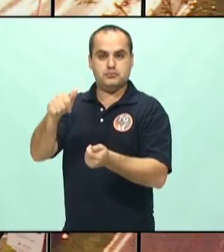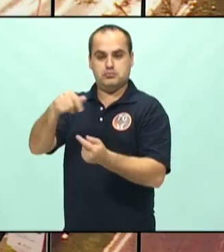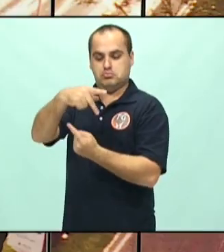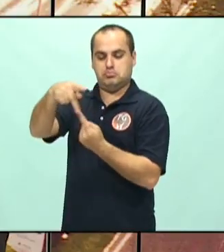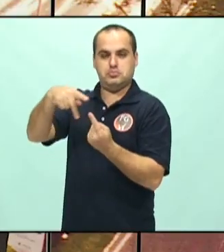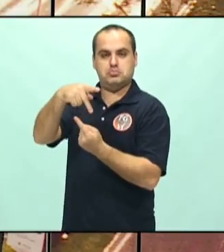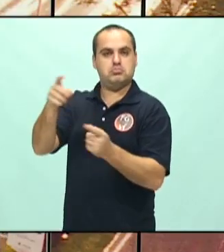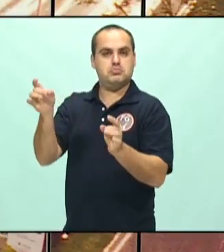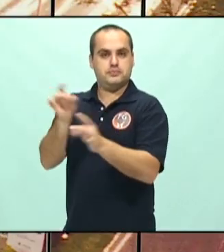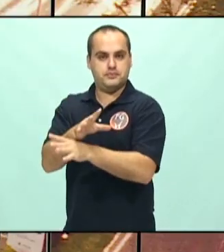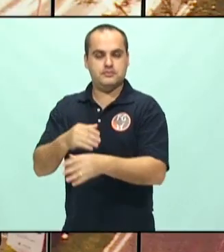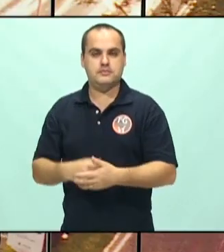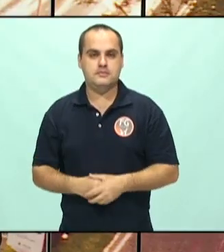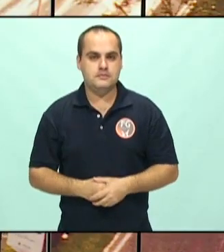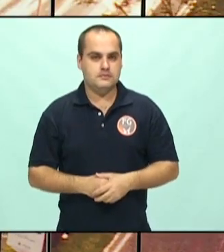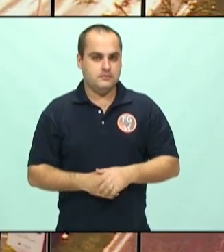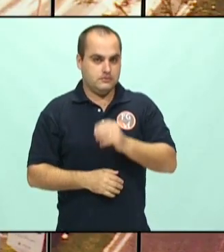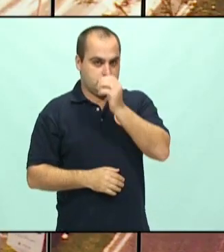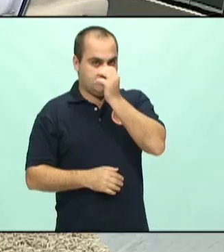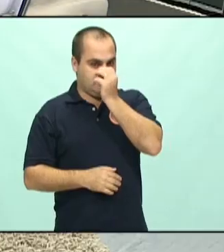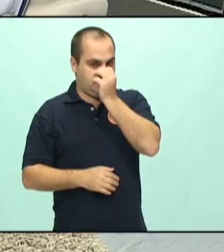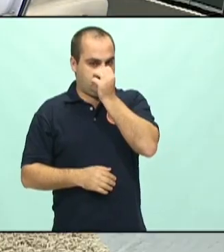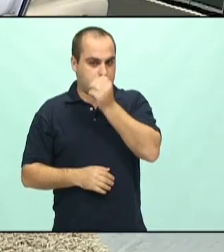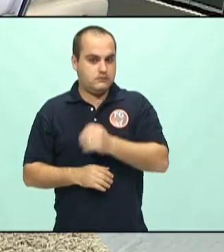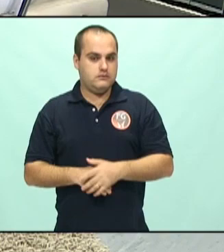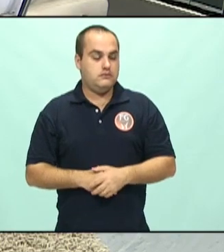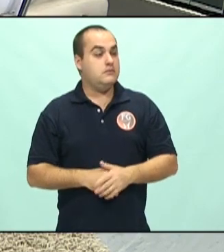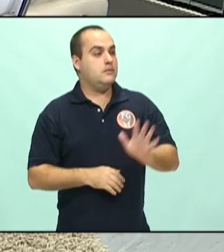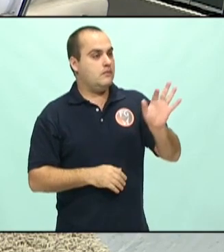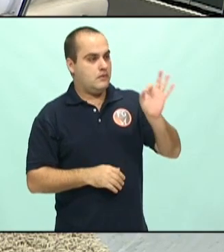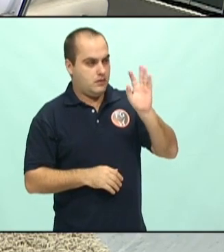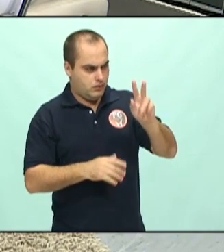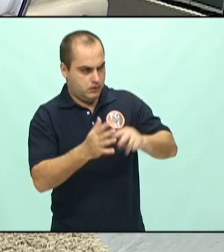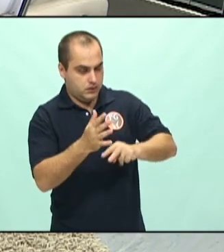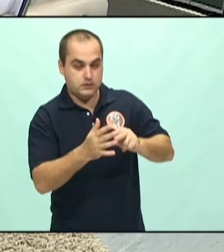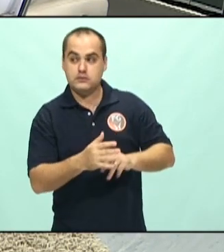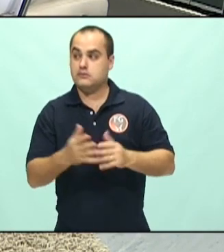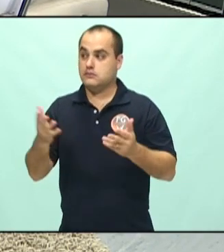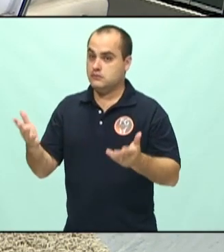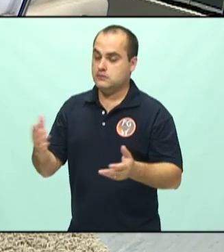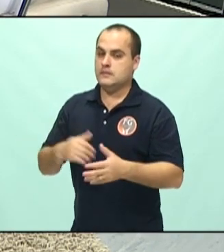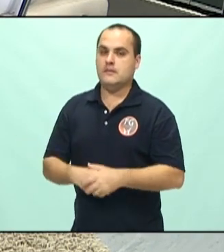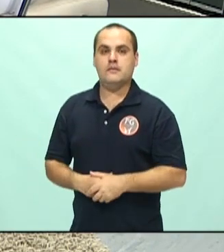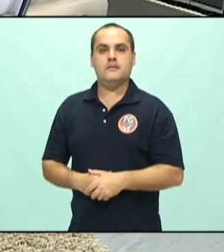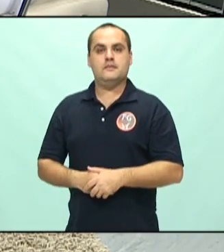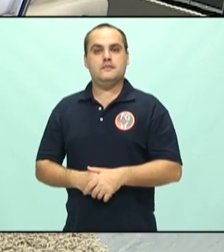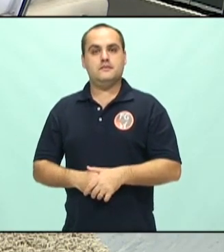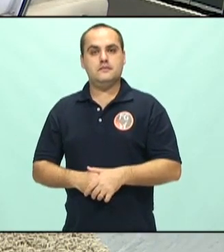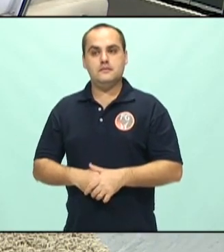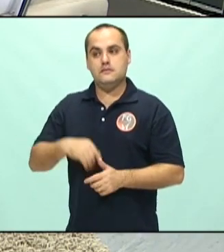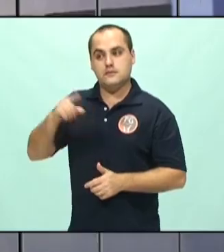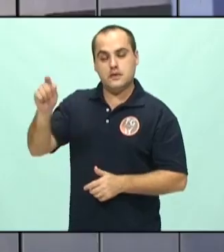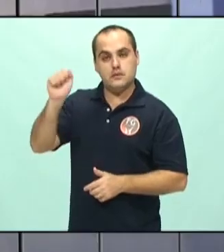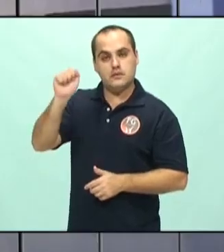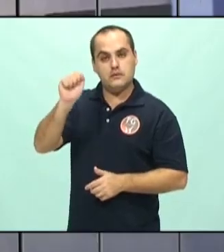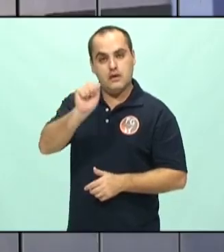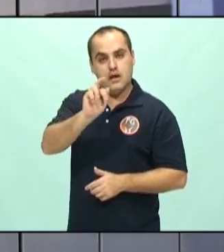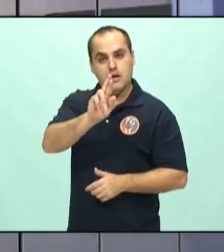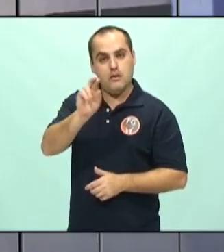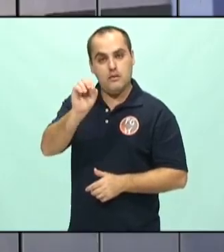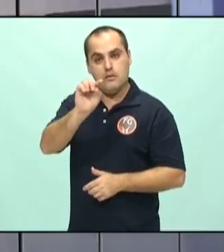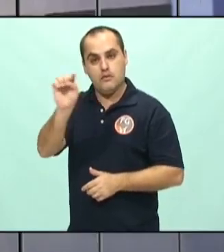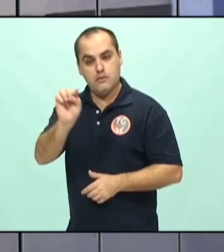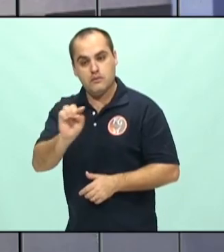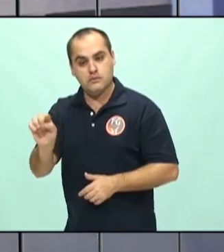é e eu disse aí faz tudo pra nós é desde a nota desde lá dá o do arroz da de